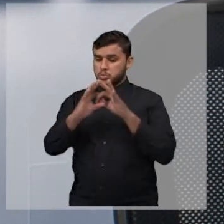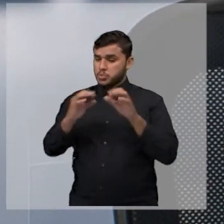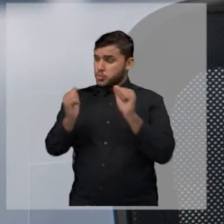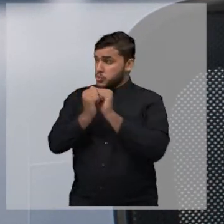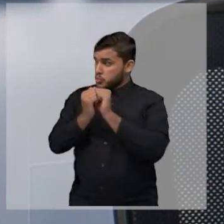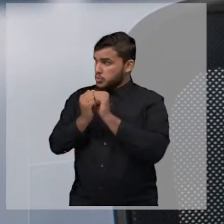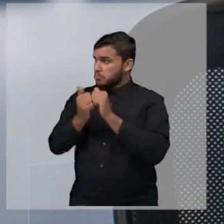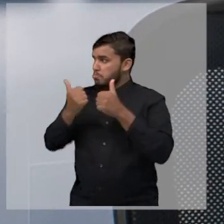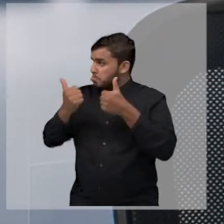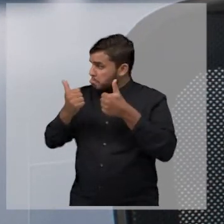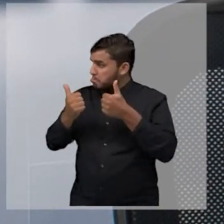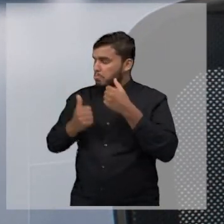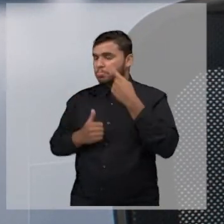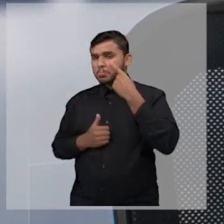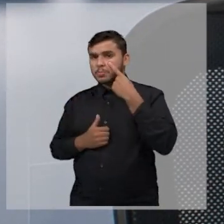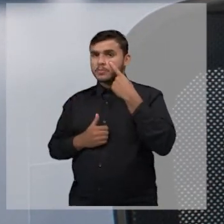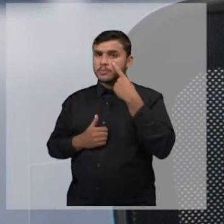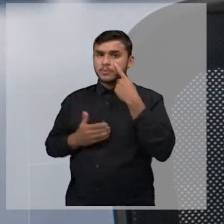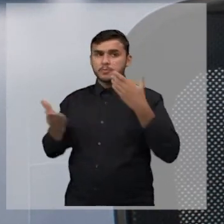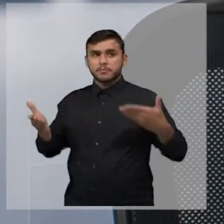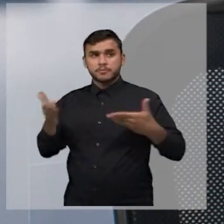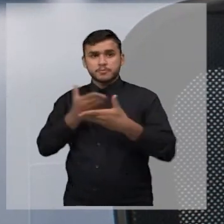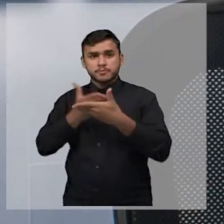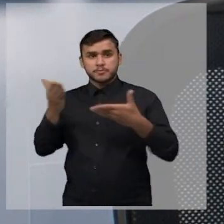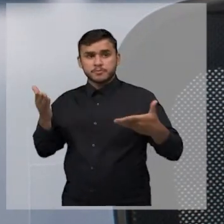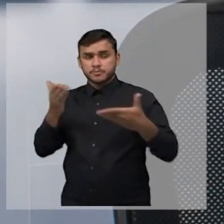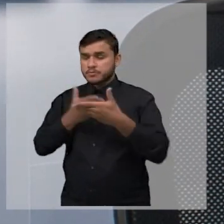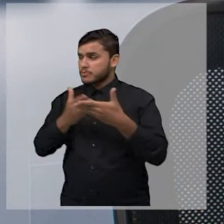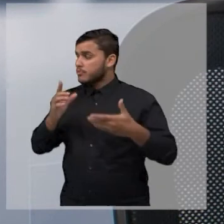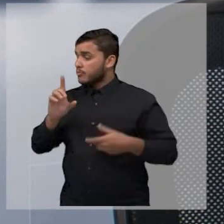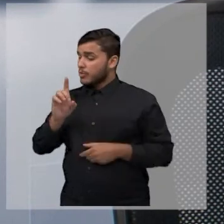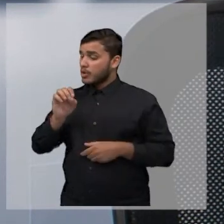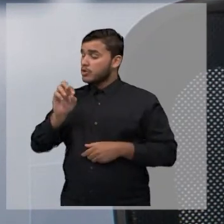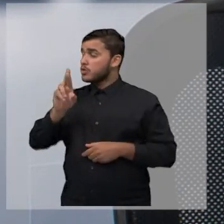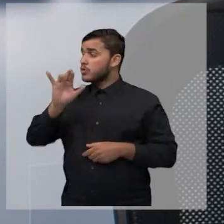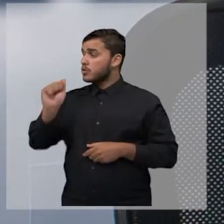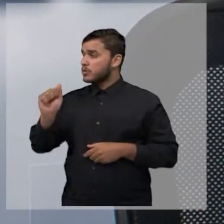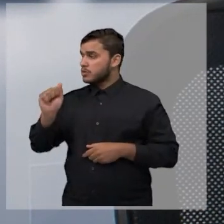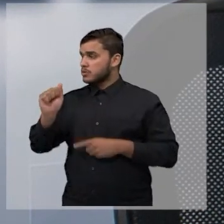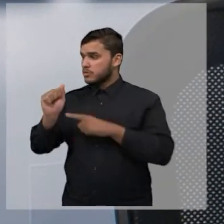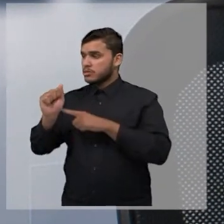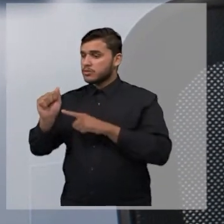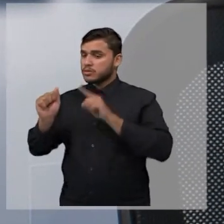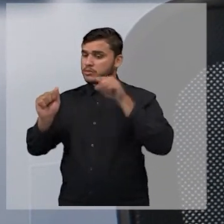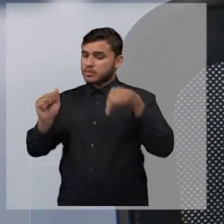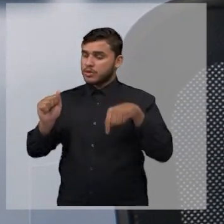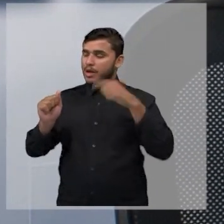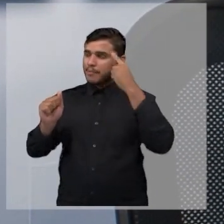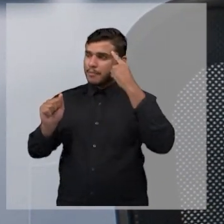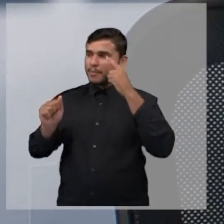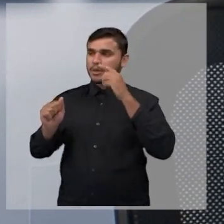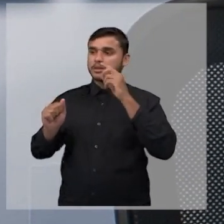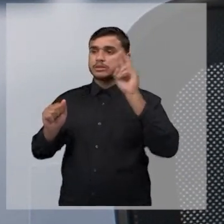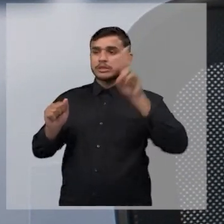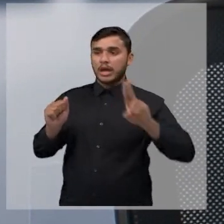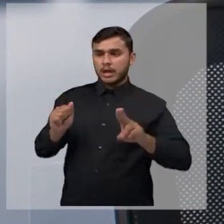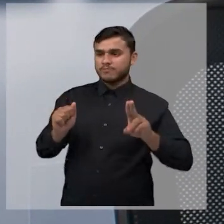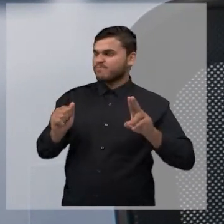de relações ou nada amigáveis com João Dória, o Tasso Gereissati fosse o Partido Socialista Brasileiro.